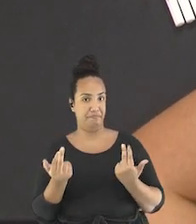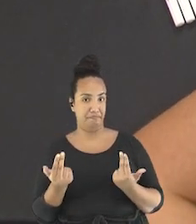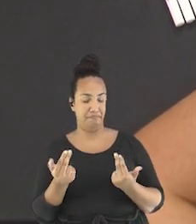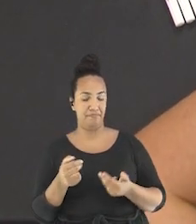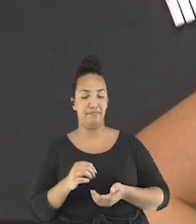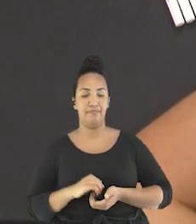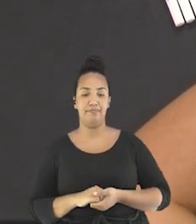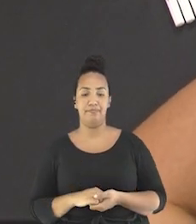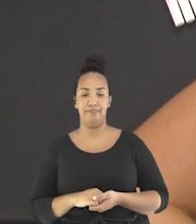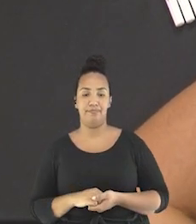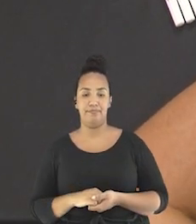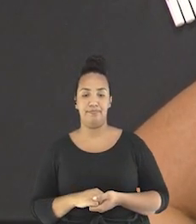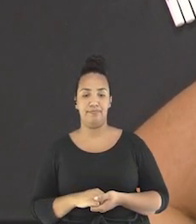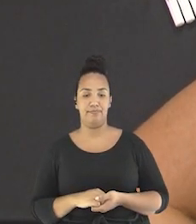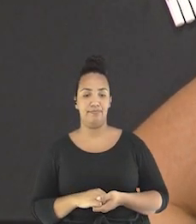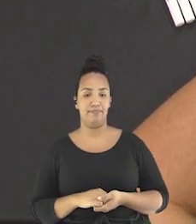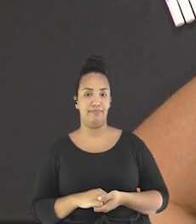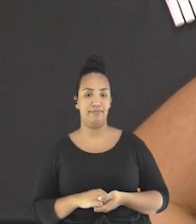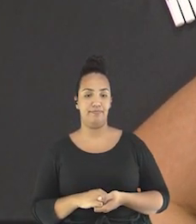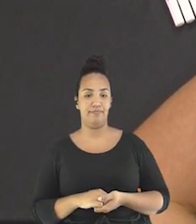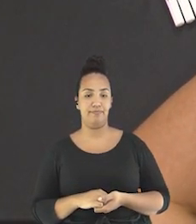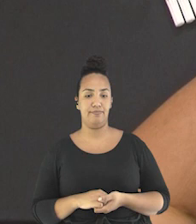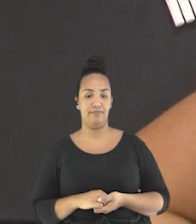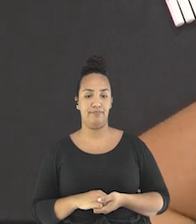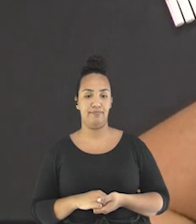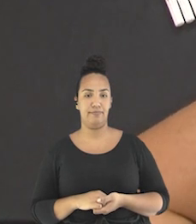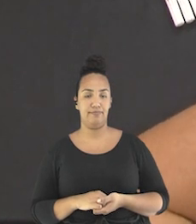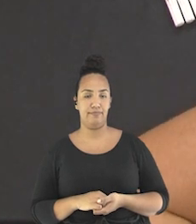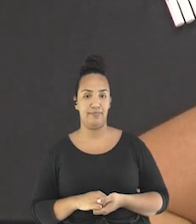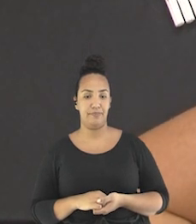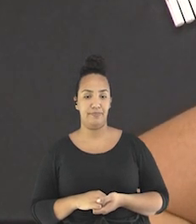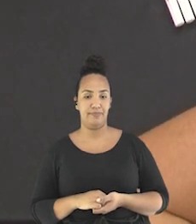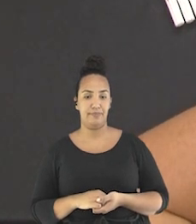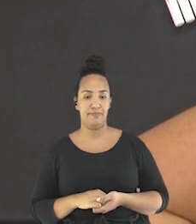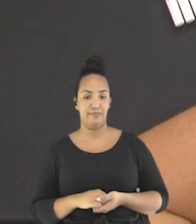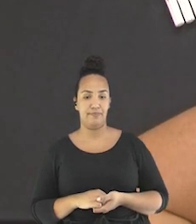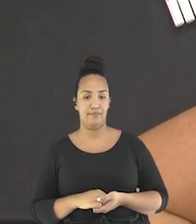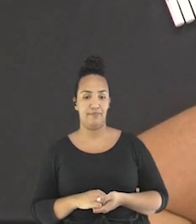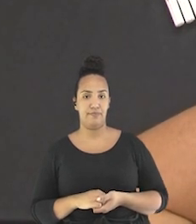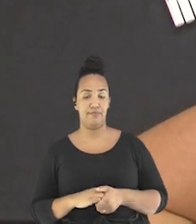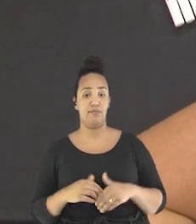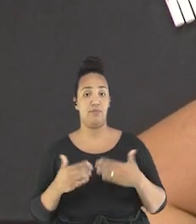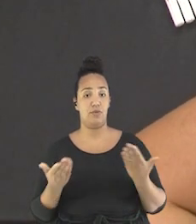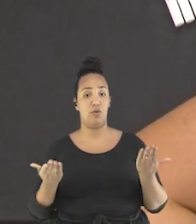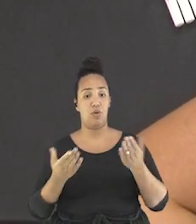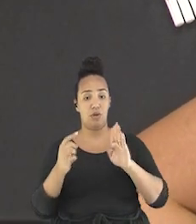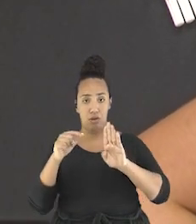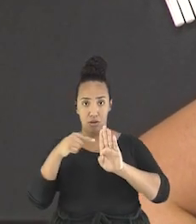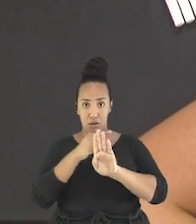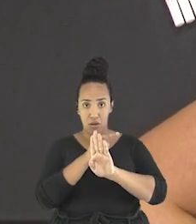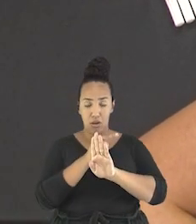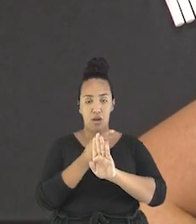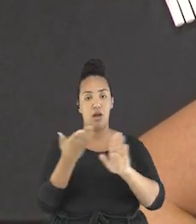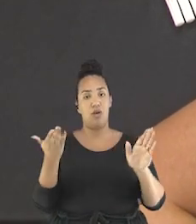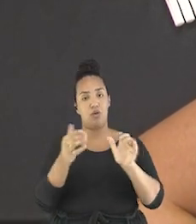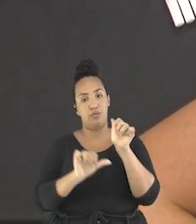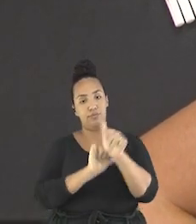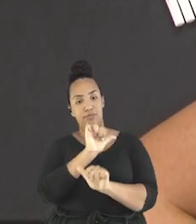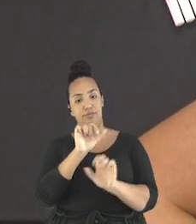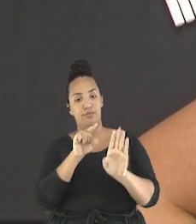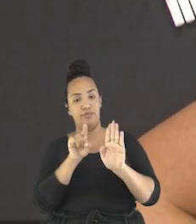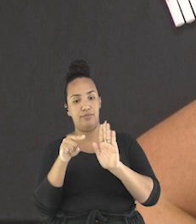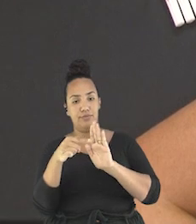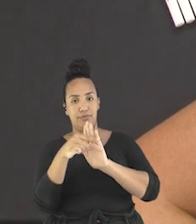aqui em cima, ó, desse jeitinho. E agora, a outra tirinha, a tirinha que a gente começou por